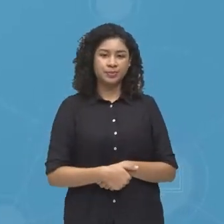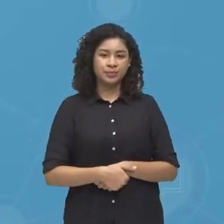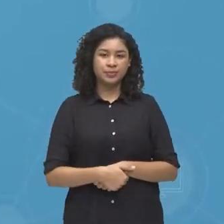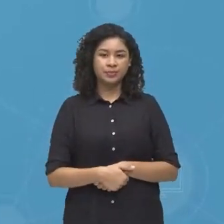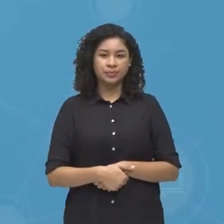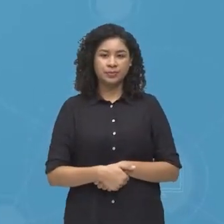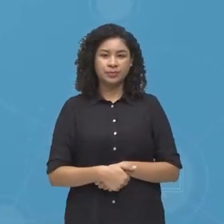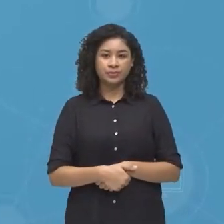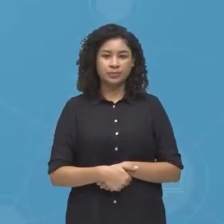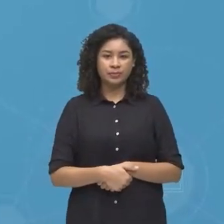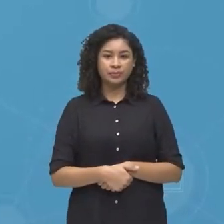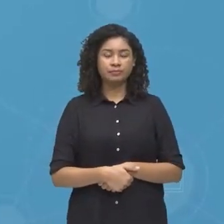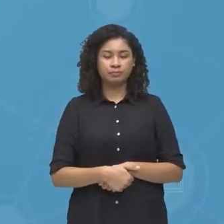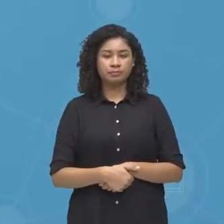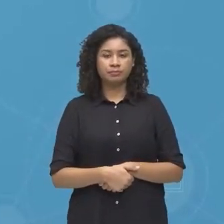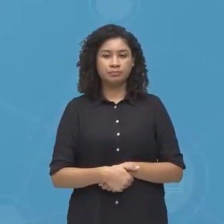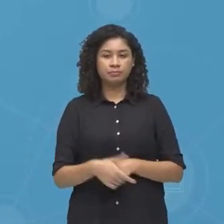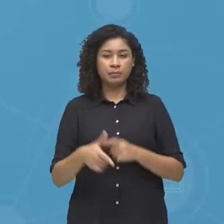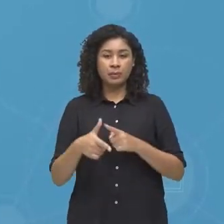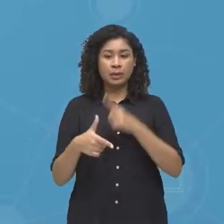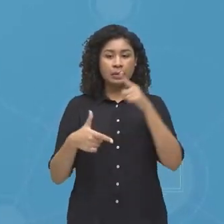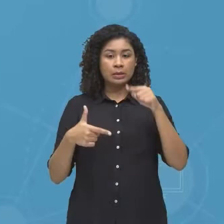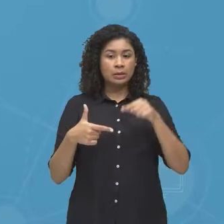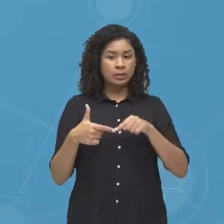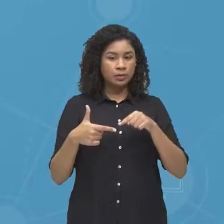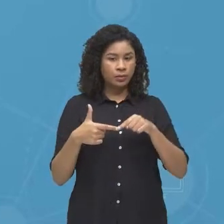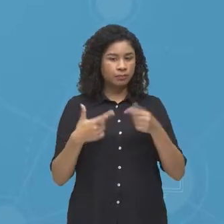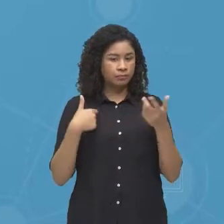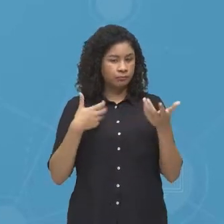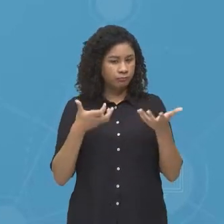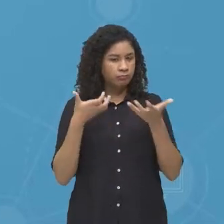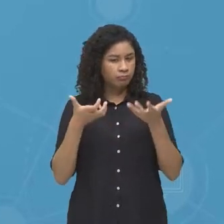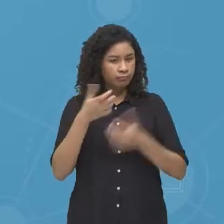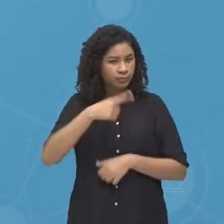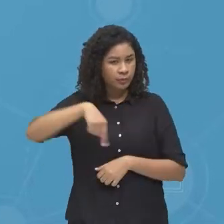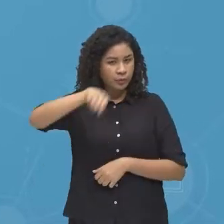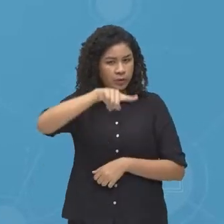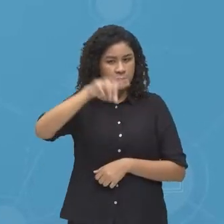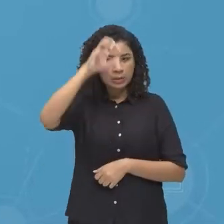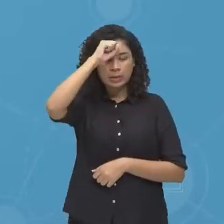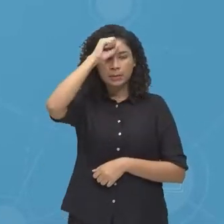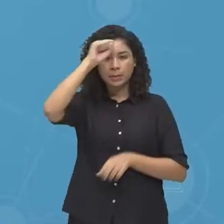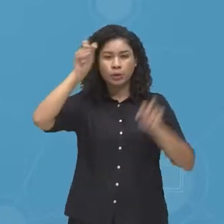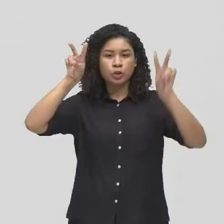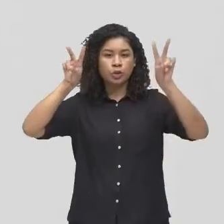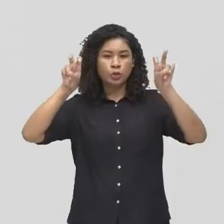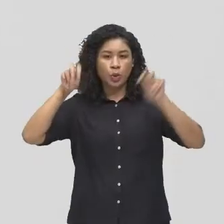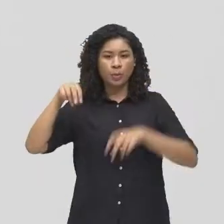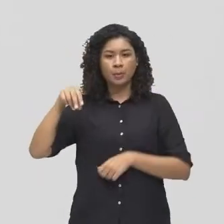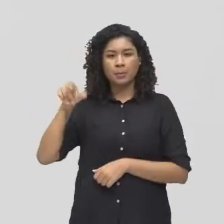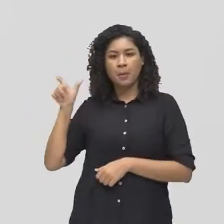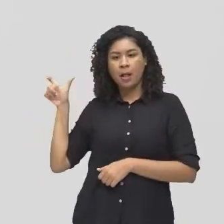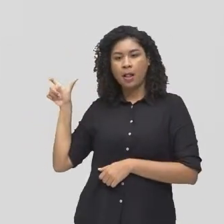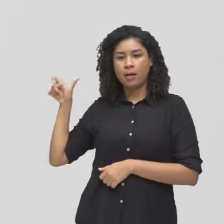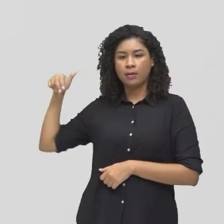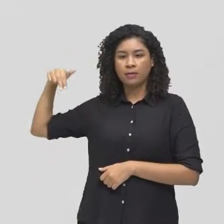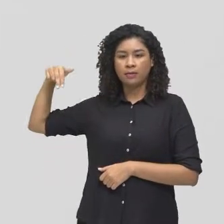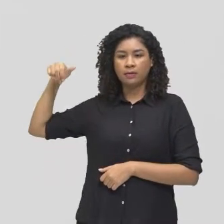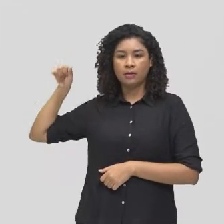ideia que eu quero colocar para você é em relação à dimensão, o conceito de natureza, né?